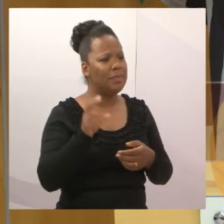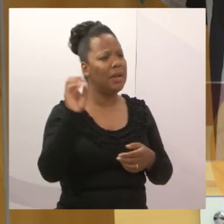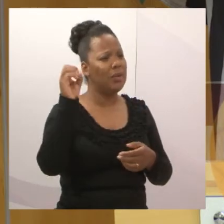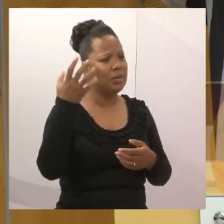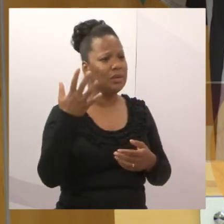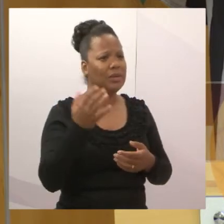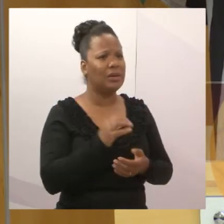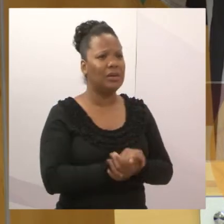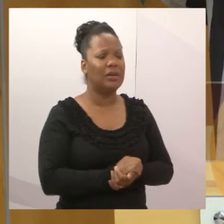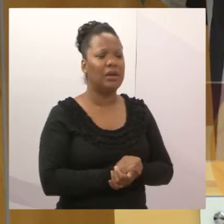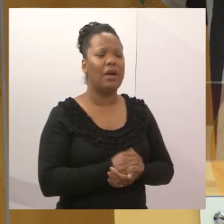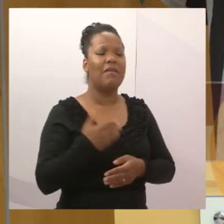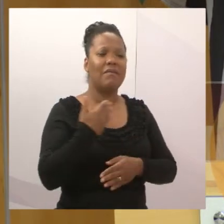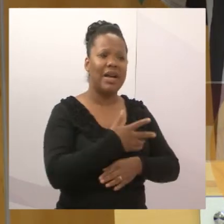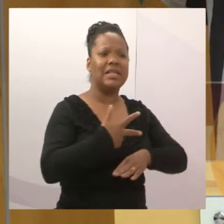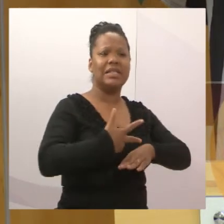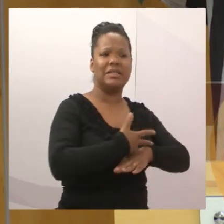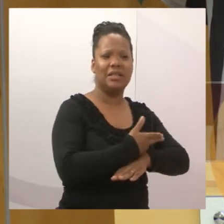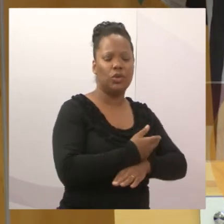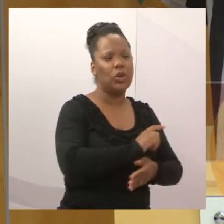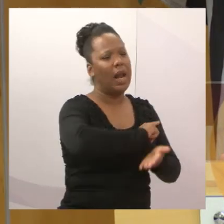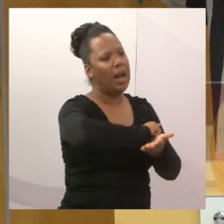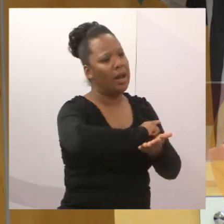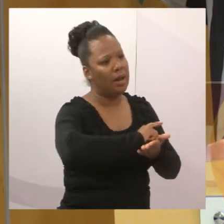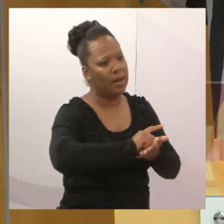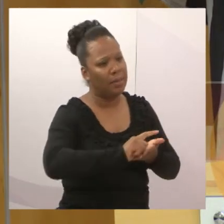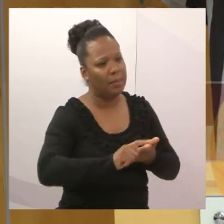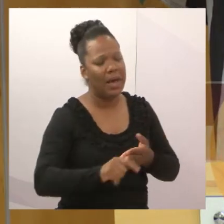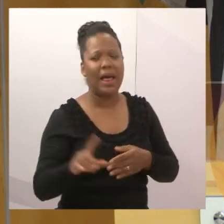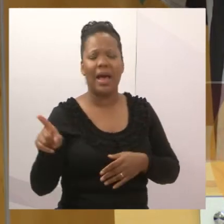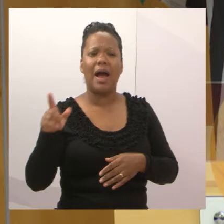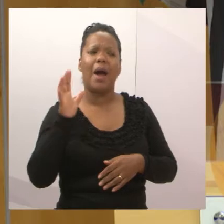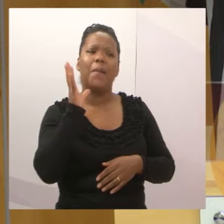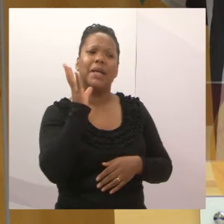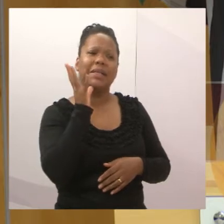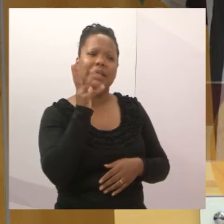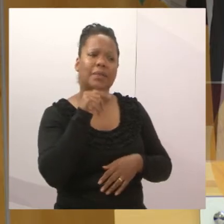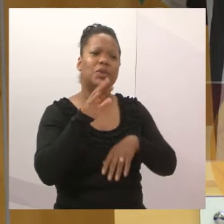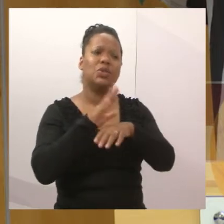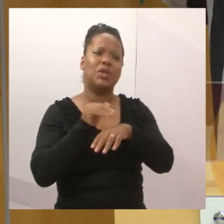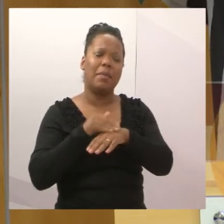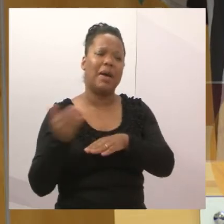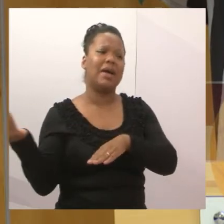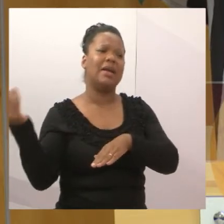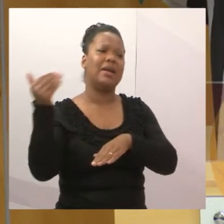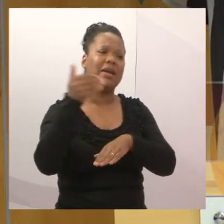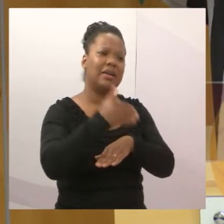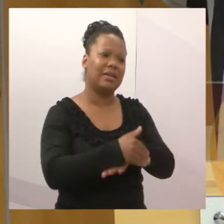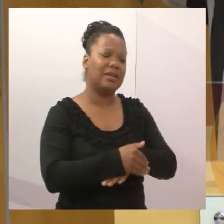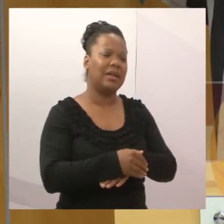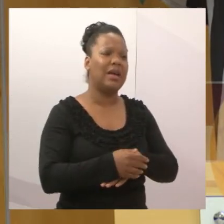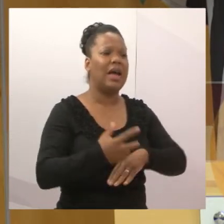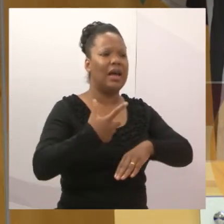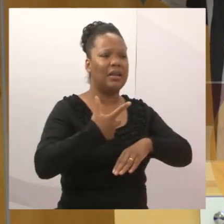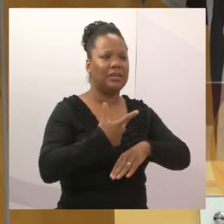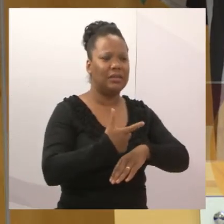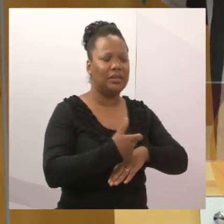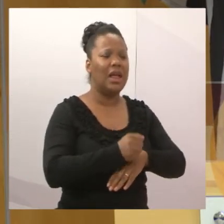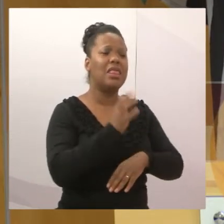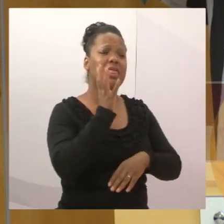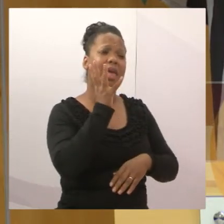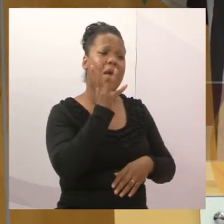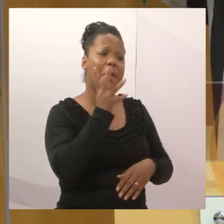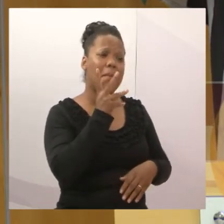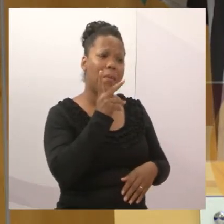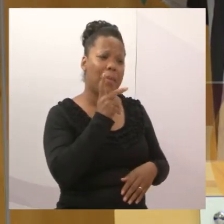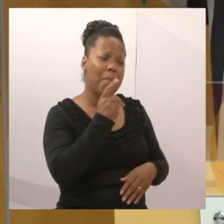é o fluxo de você fazer a cirurgia, limpar a sala, chamar outra paciente, botar na sala, anestesiar, tudo isso daí